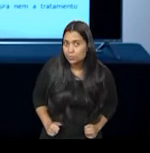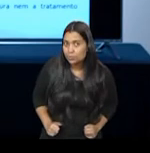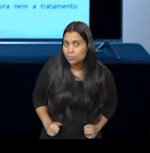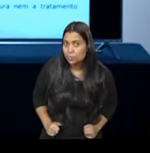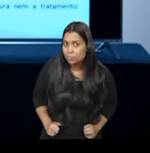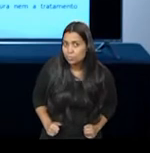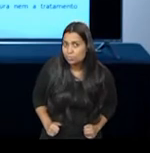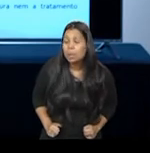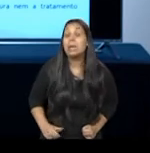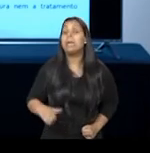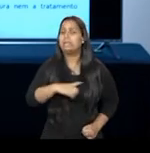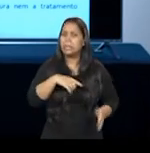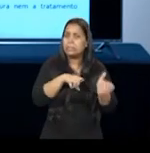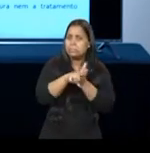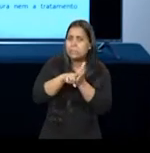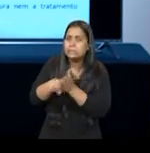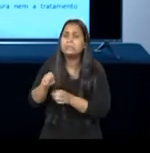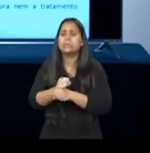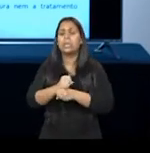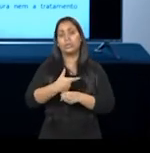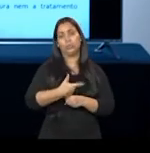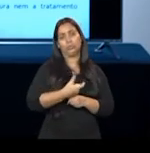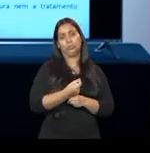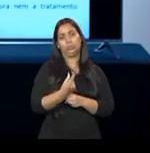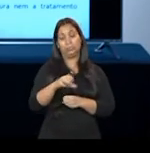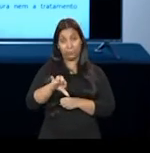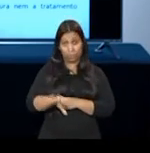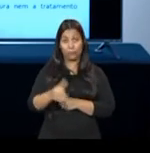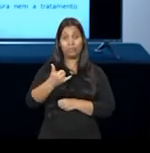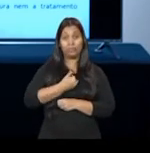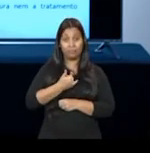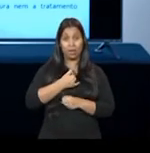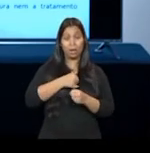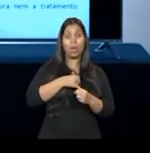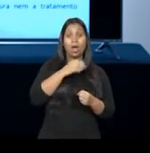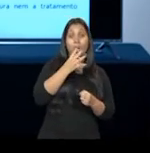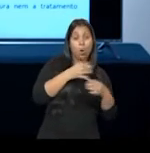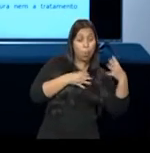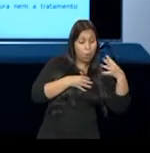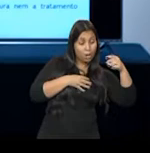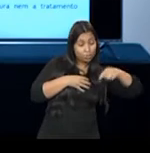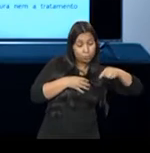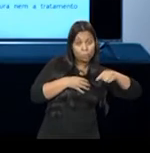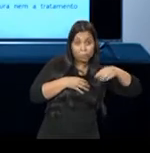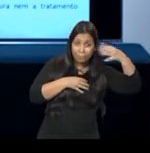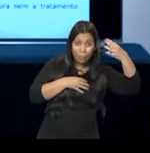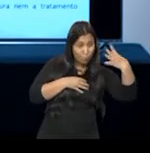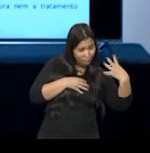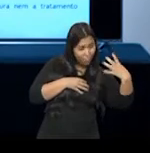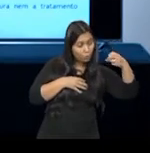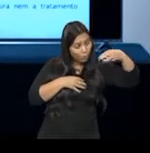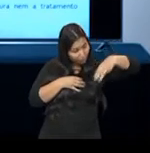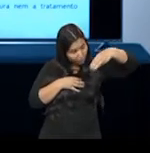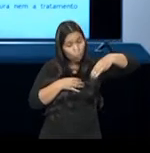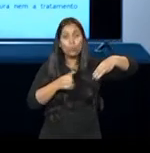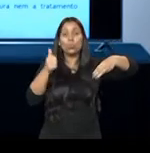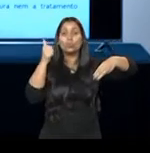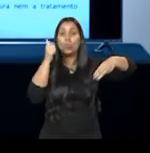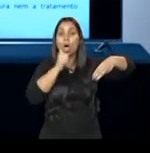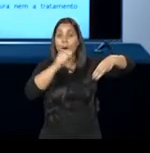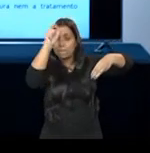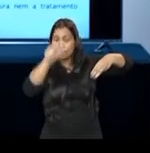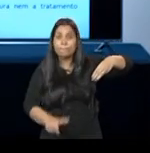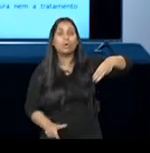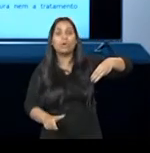pessoal. Tem pesquisa do ano de 2019 que diz que a cada 4 minutos uma mulher é agredida dentro de casa. Então